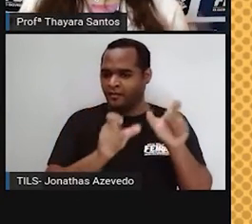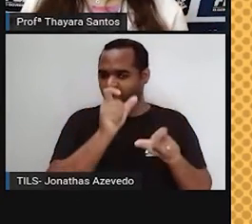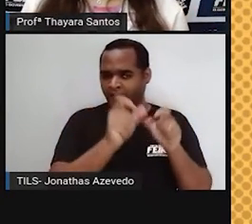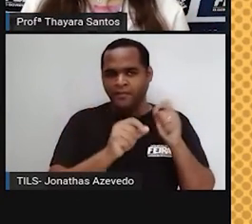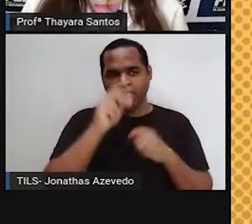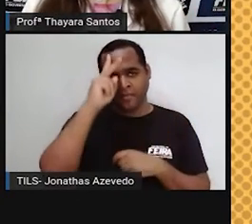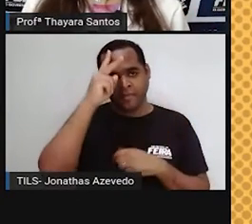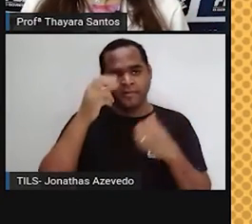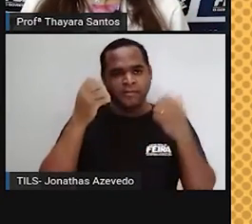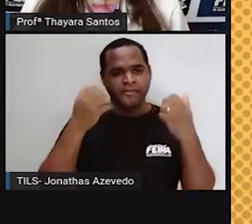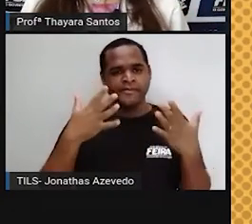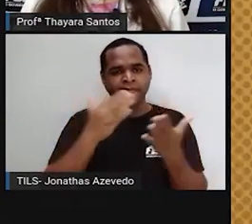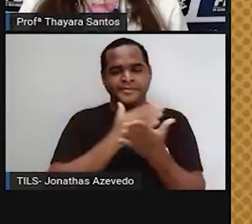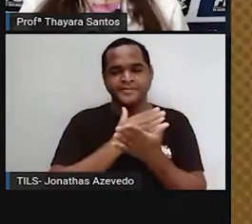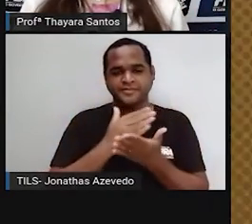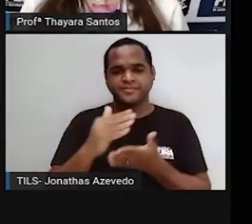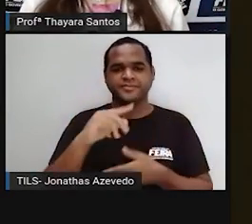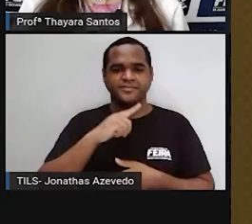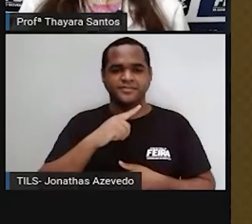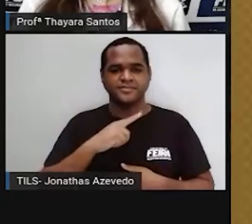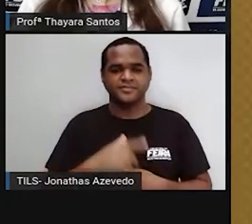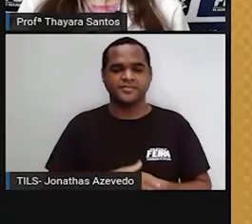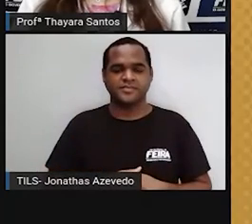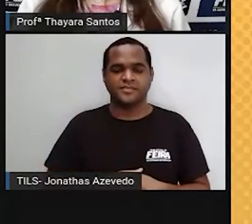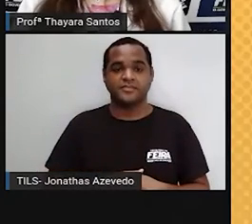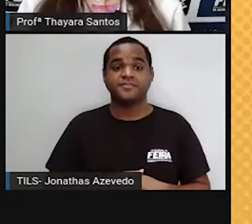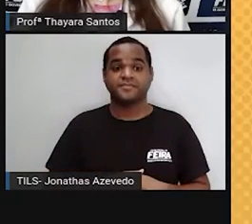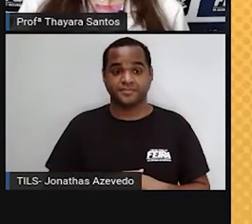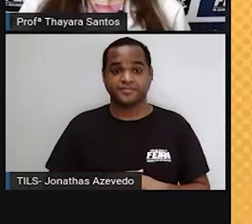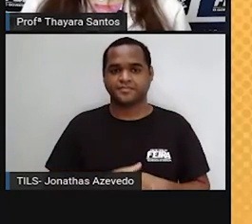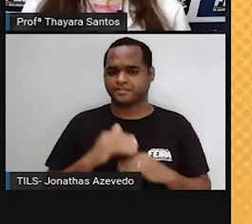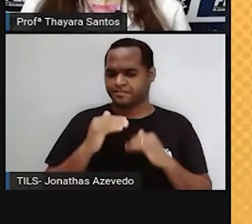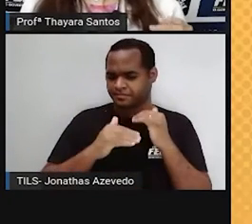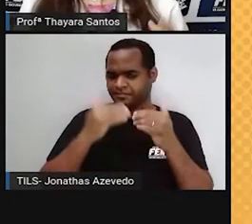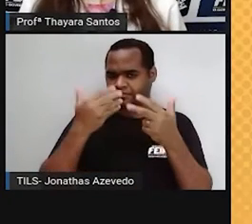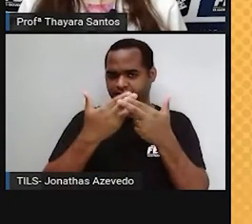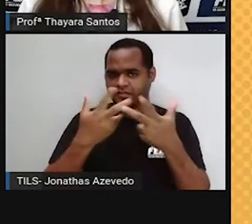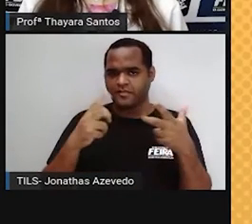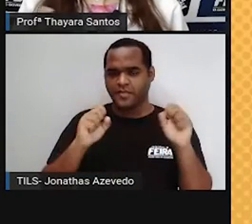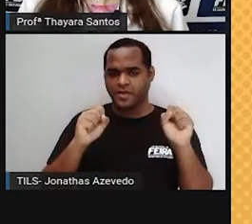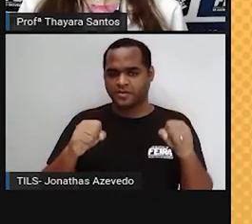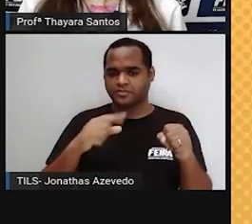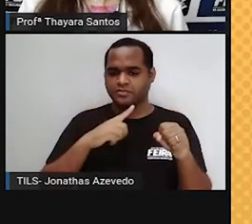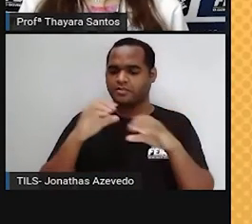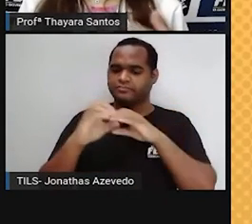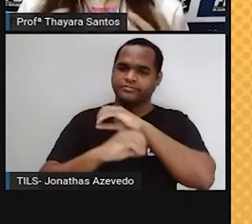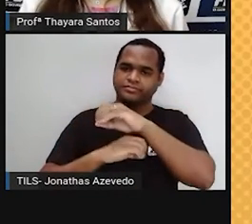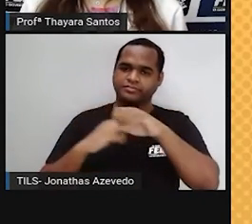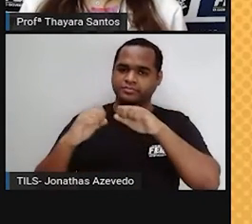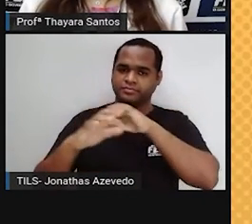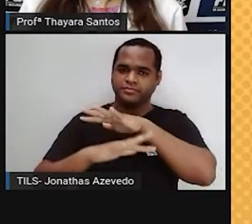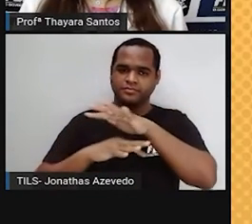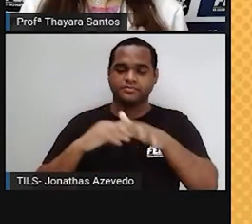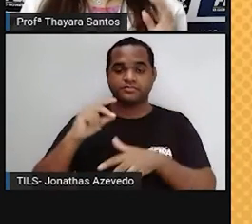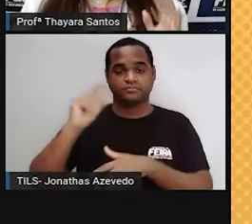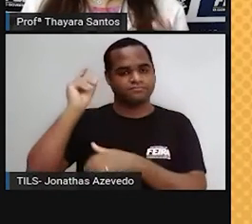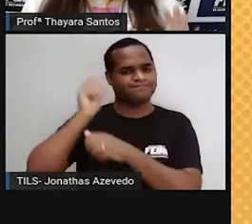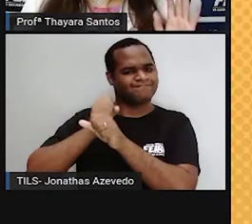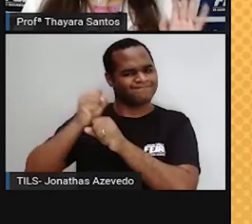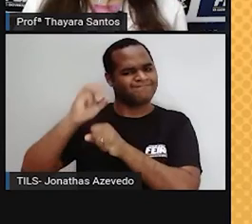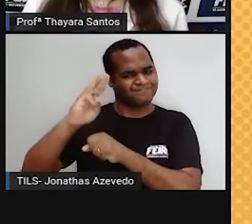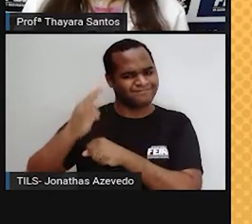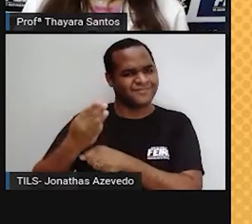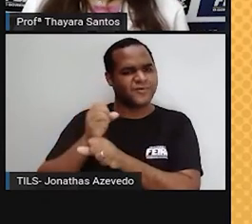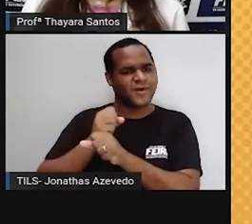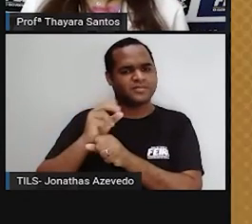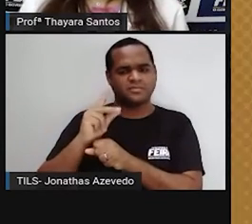aí, vamos voltar para o universo. Então, o processo de formação do universo aconteceu ao longo de milhares de anos e foi de forma